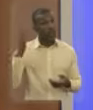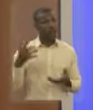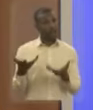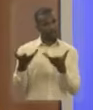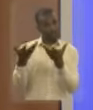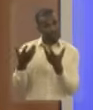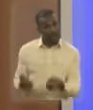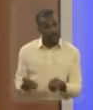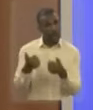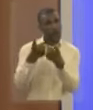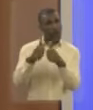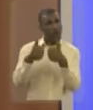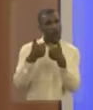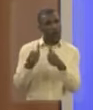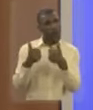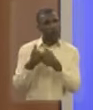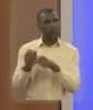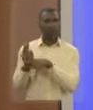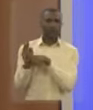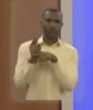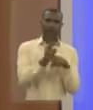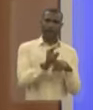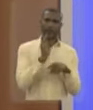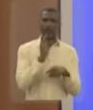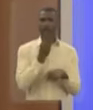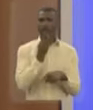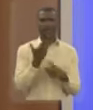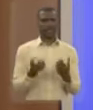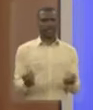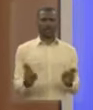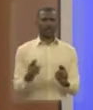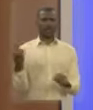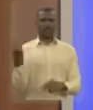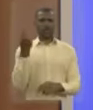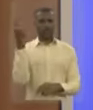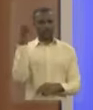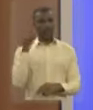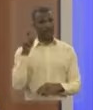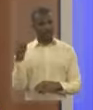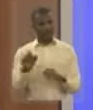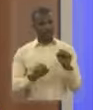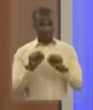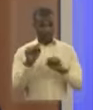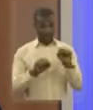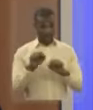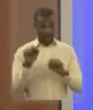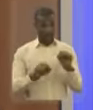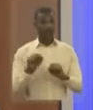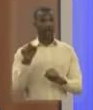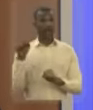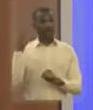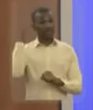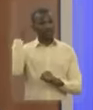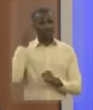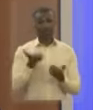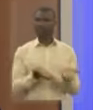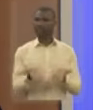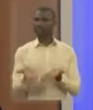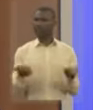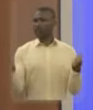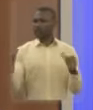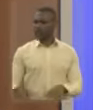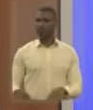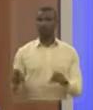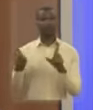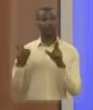e andar em ônibus emprestado de Mauá aliás essa empresa que tá lá em Santo André presta um péssimo serviço também na